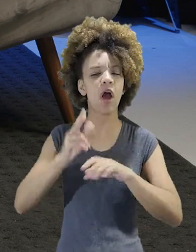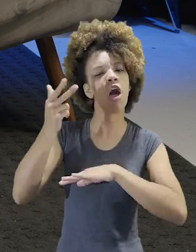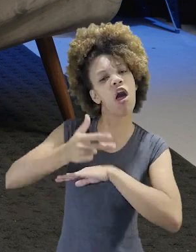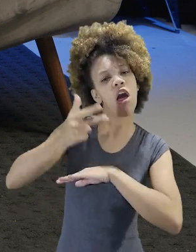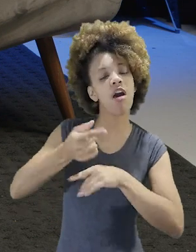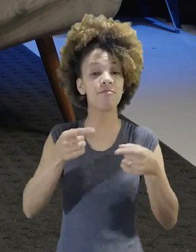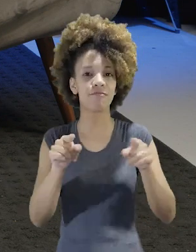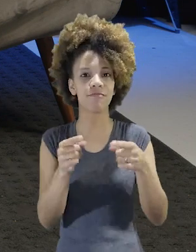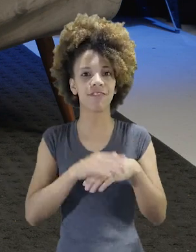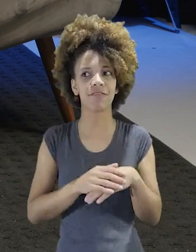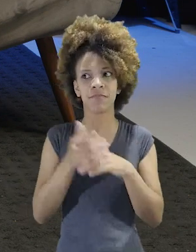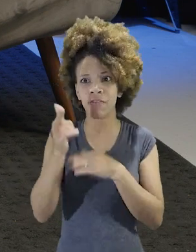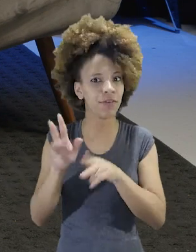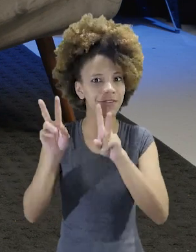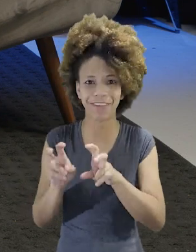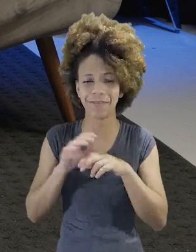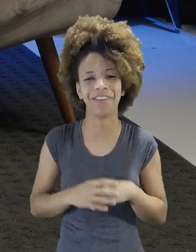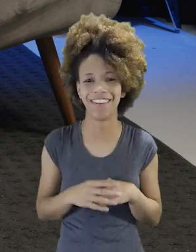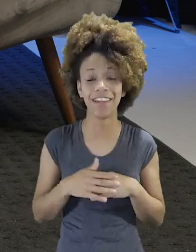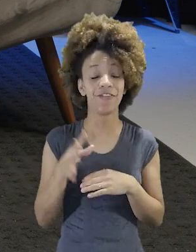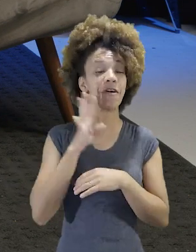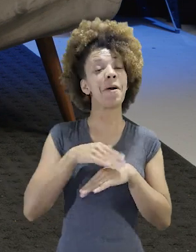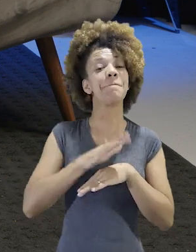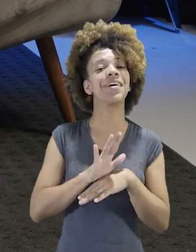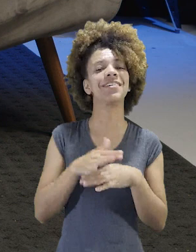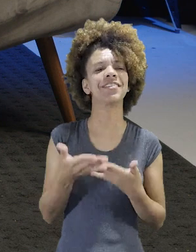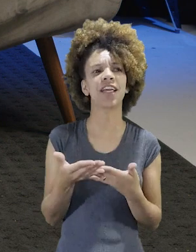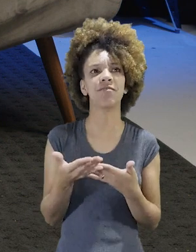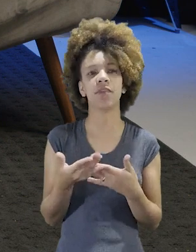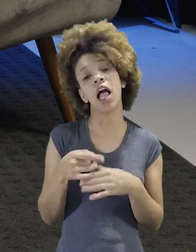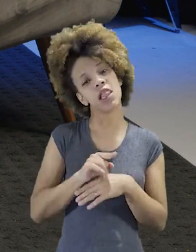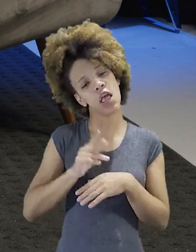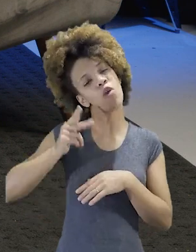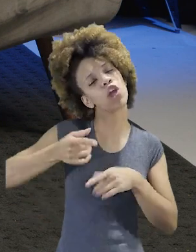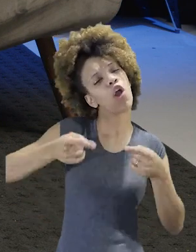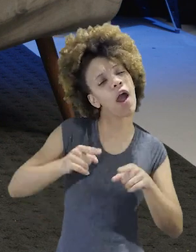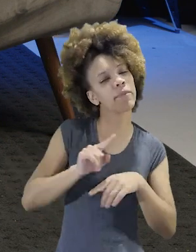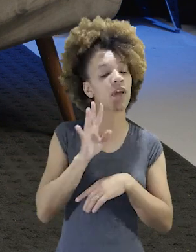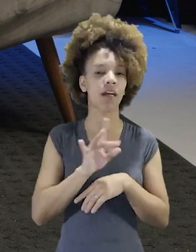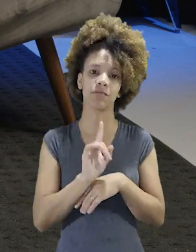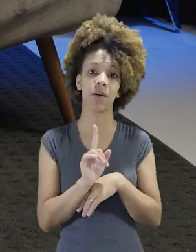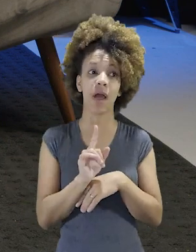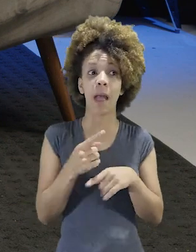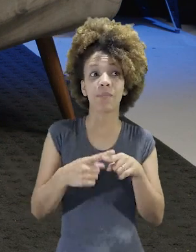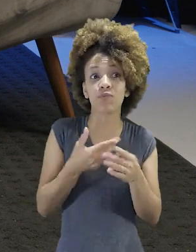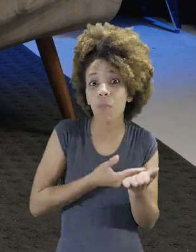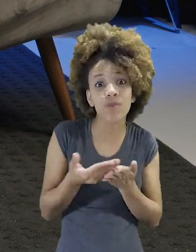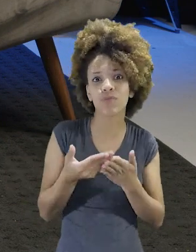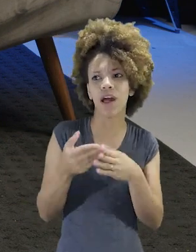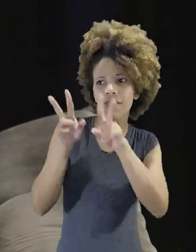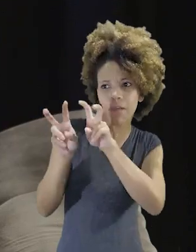esse assunto que é o rap E Aí a gente foi para um outro assunto e o assunto foi mais legal e foi muito não que o assunto rap não seja legal a gente nem entrou